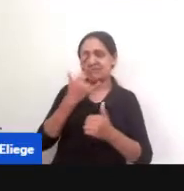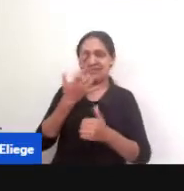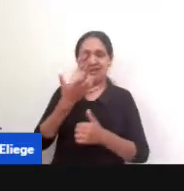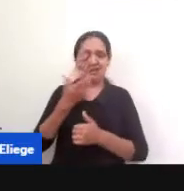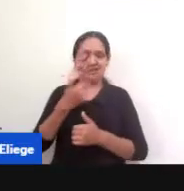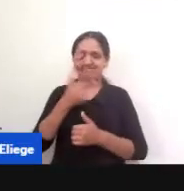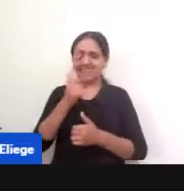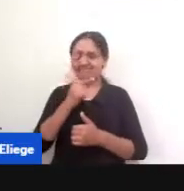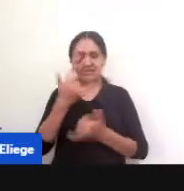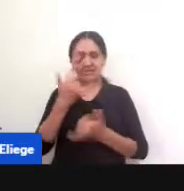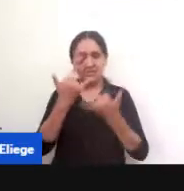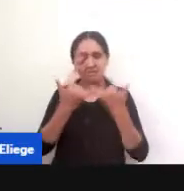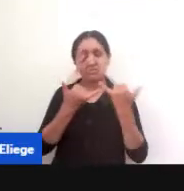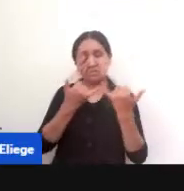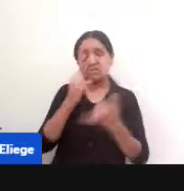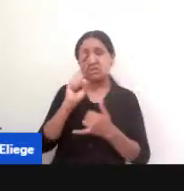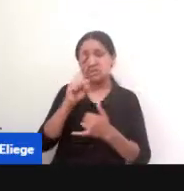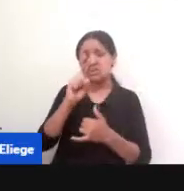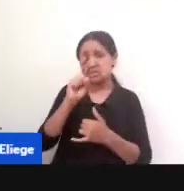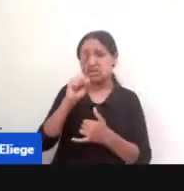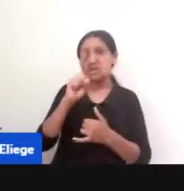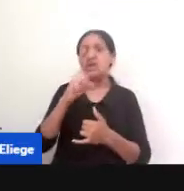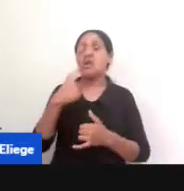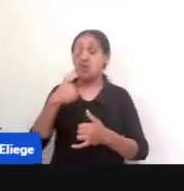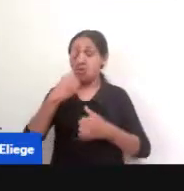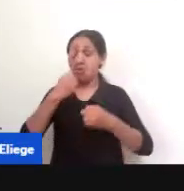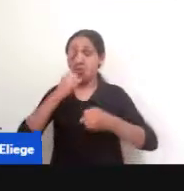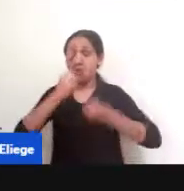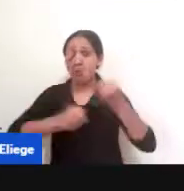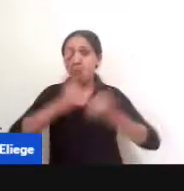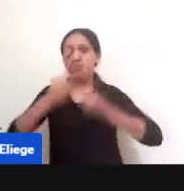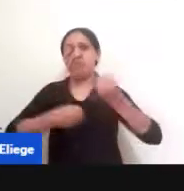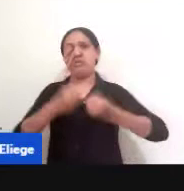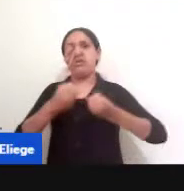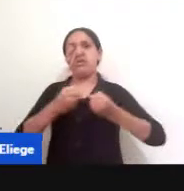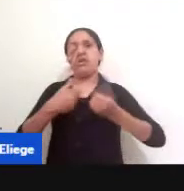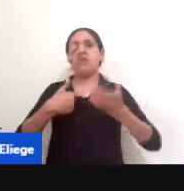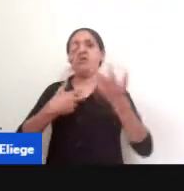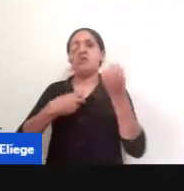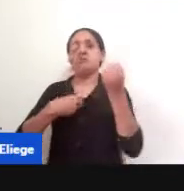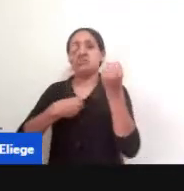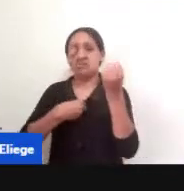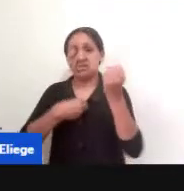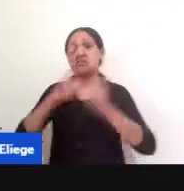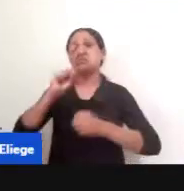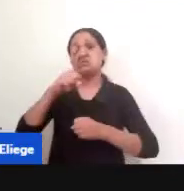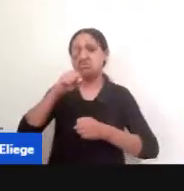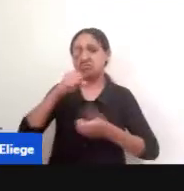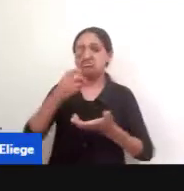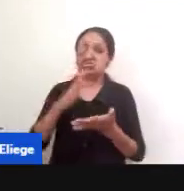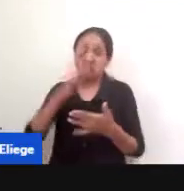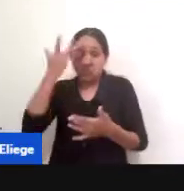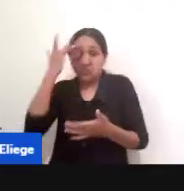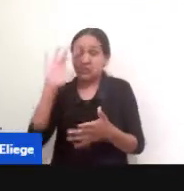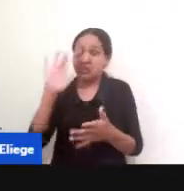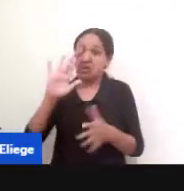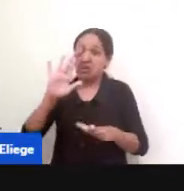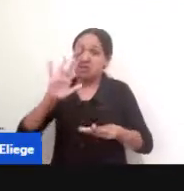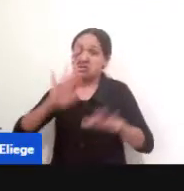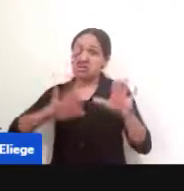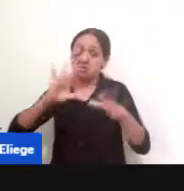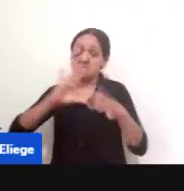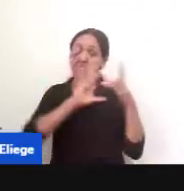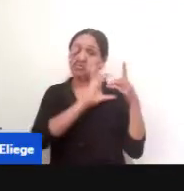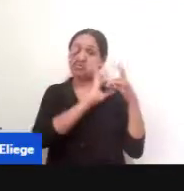período? Brinquei. Eu corri? Corri. Eu dancei? Dancei, não sei. Depende do contexto,